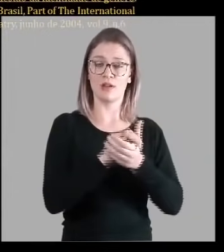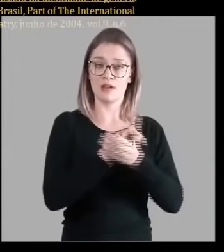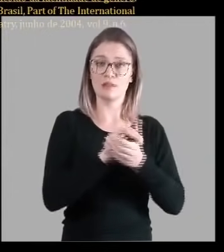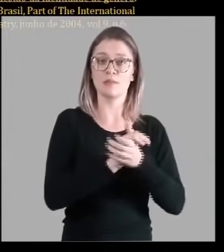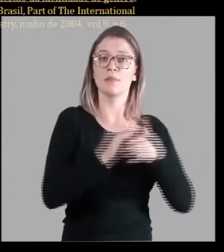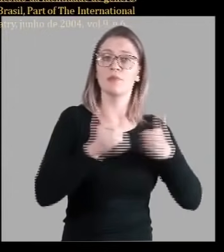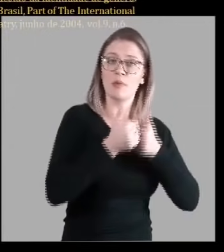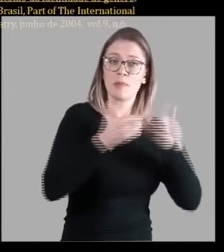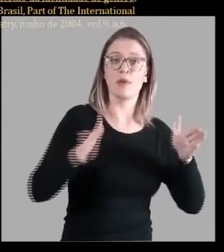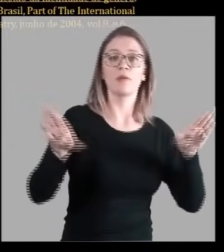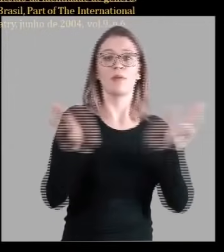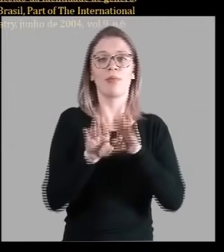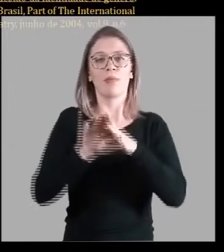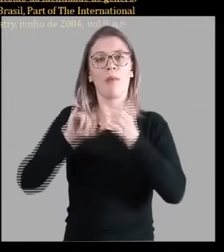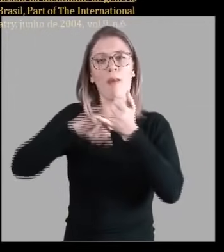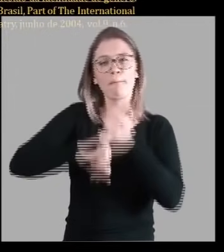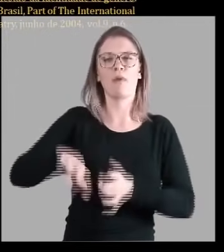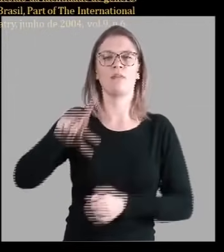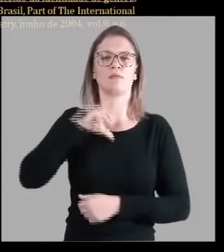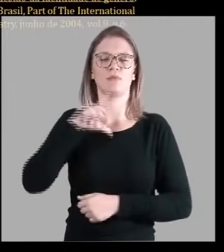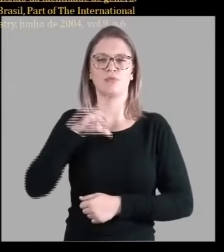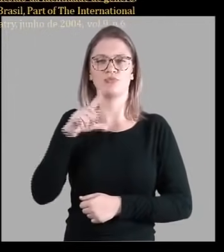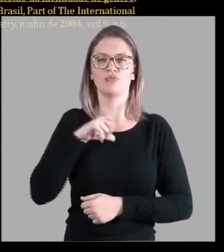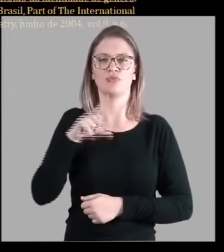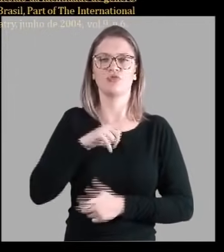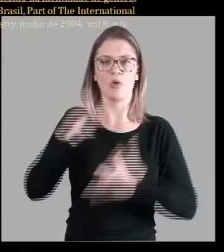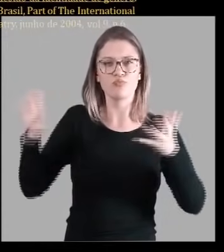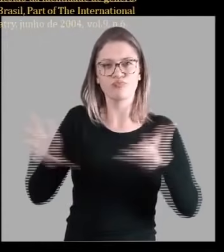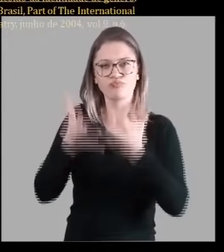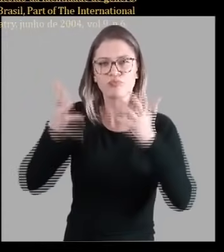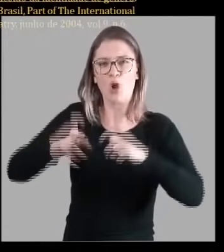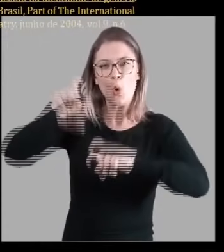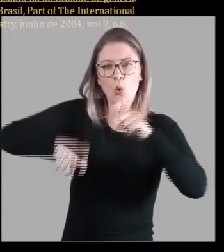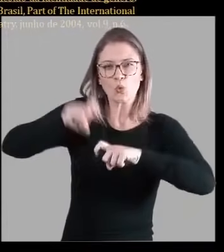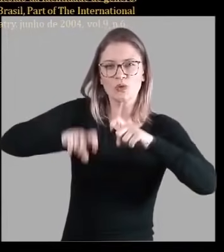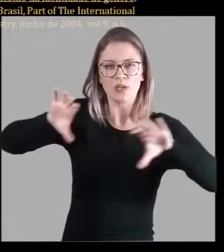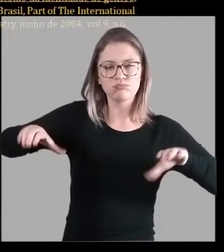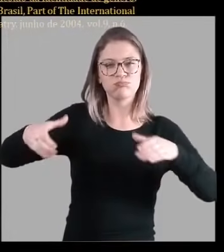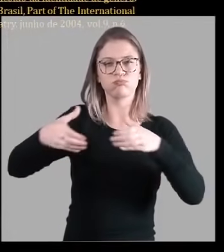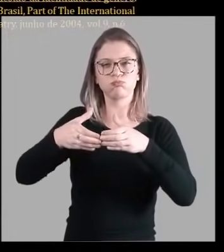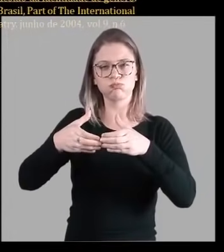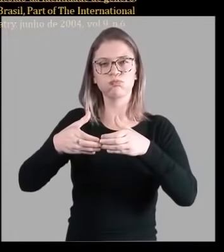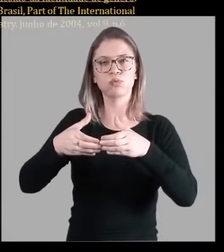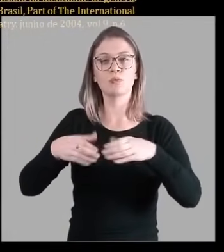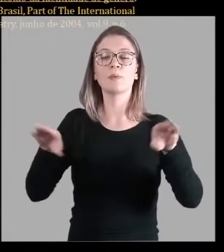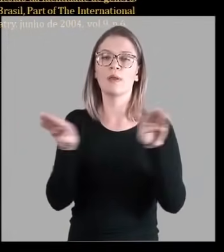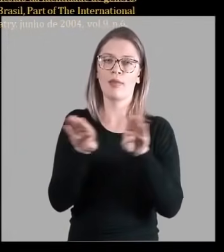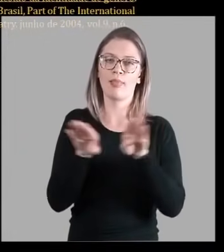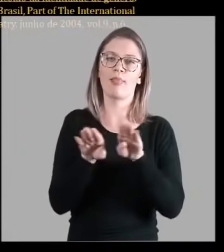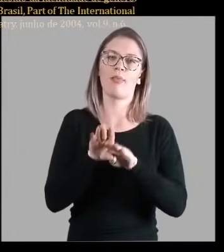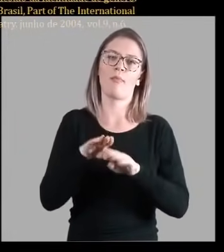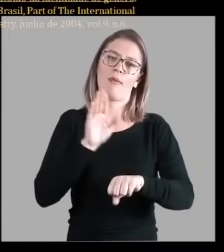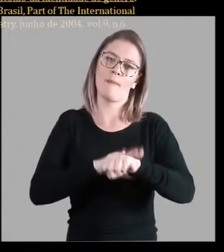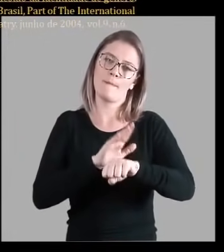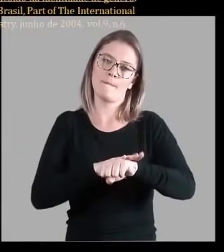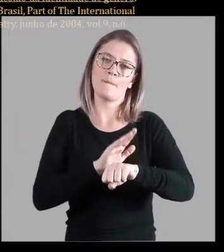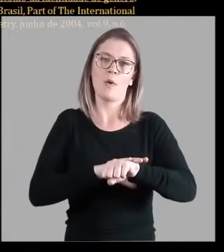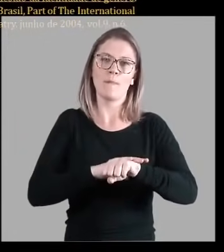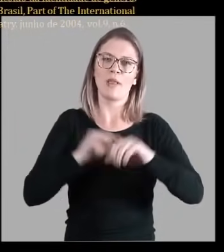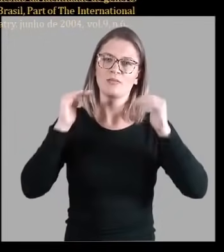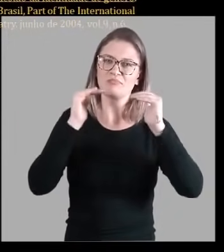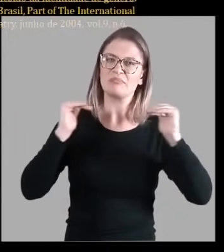com consentimento mútuo, estimulava o sexo grupal e bissexual, além de, em momentos mais extremados, parecer